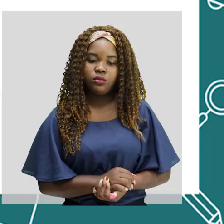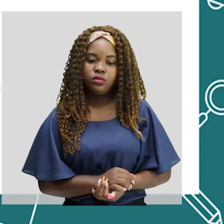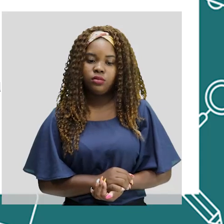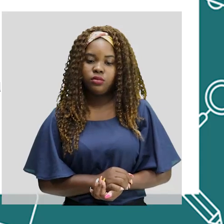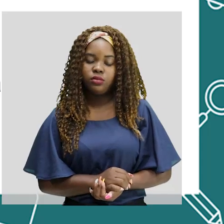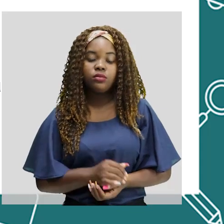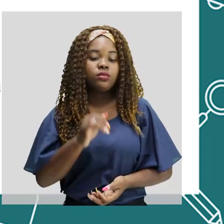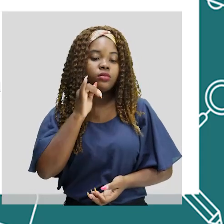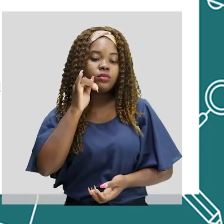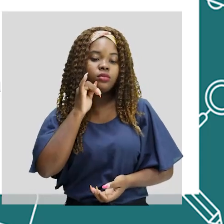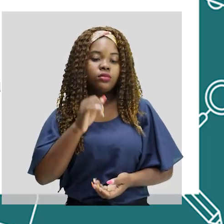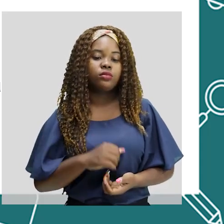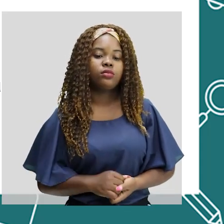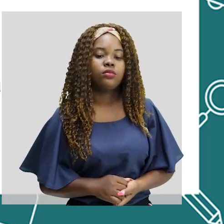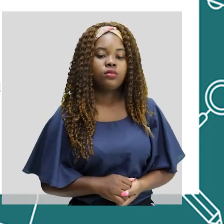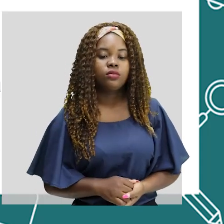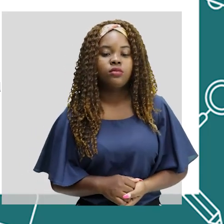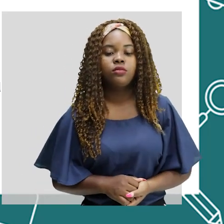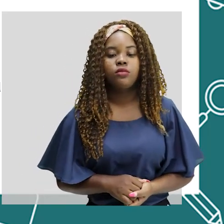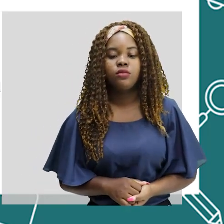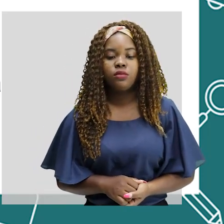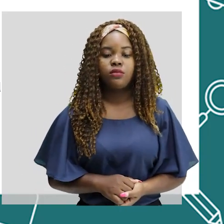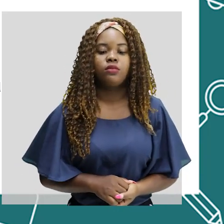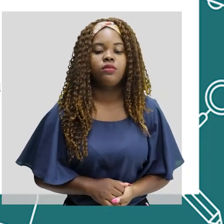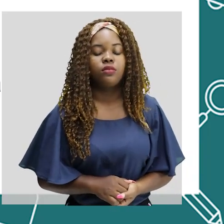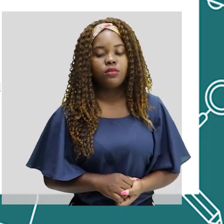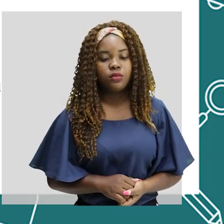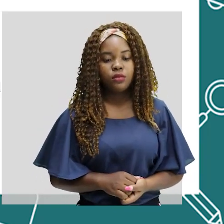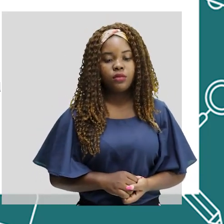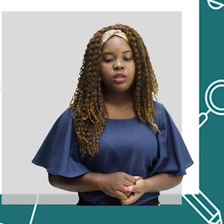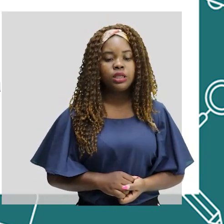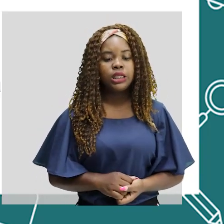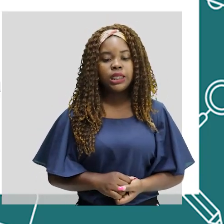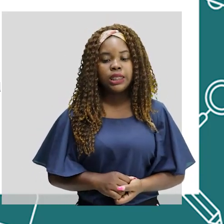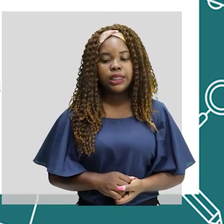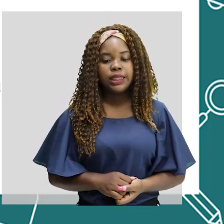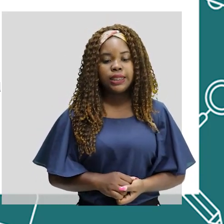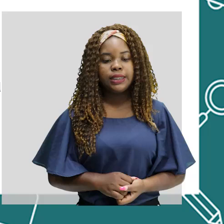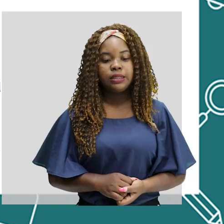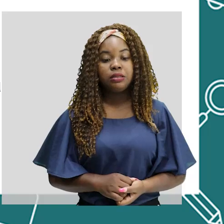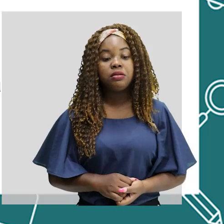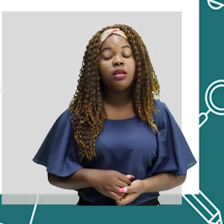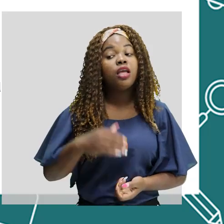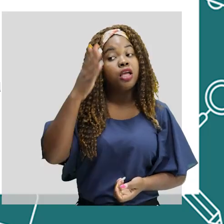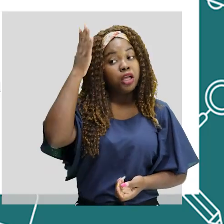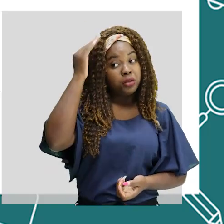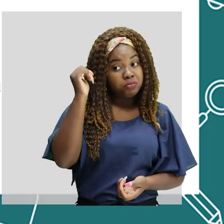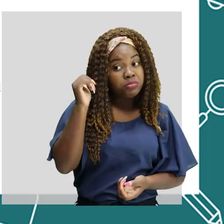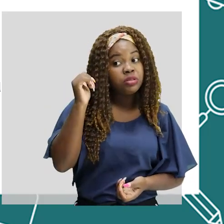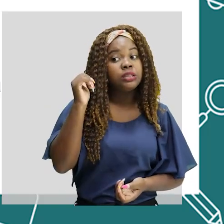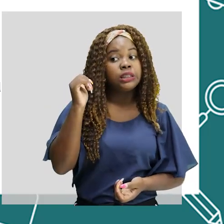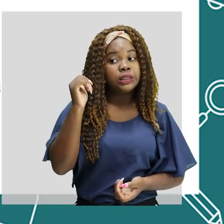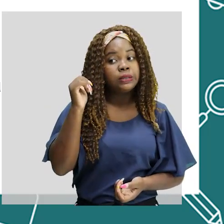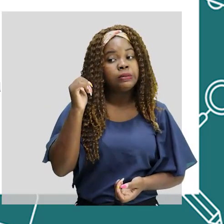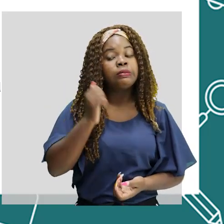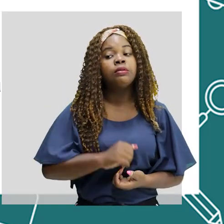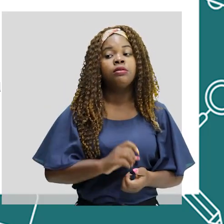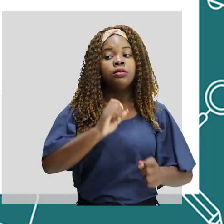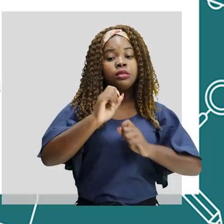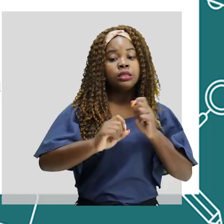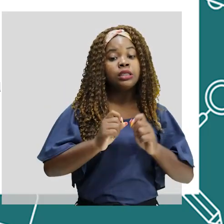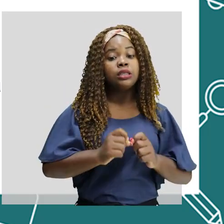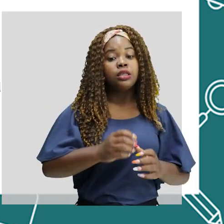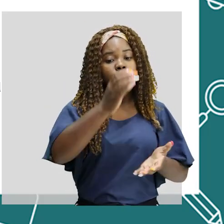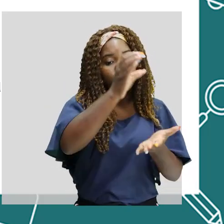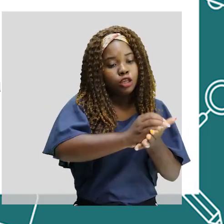se rompió mi vaso, quien quiera que sea. Então, saberei quem quebrou meu copo,